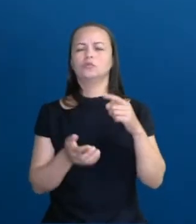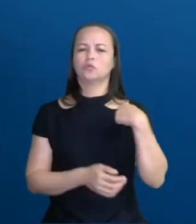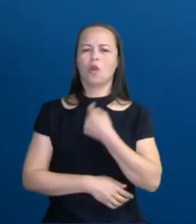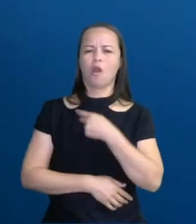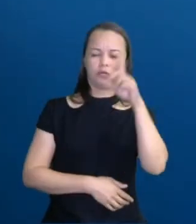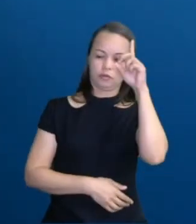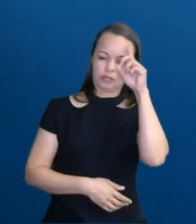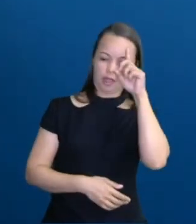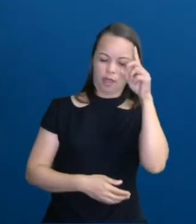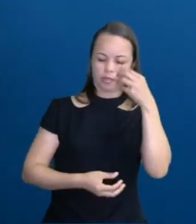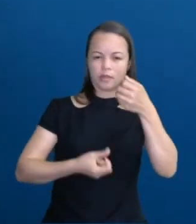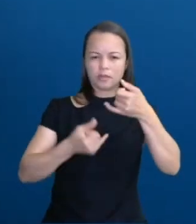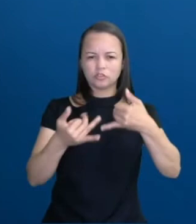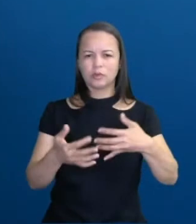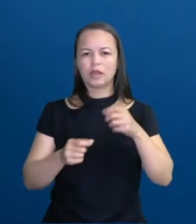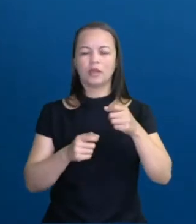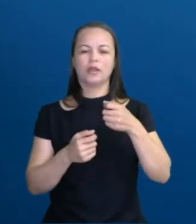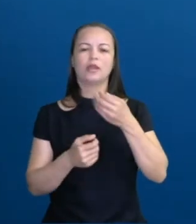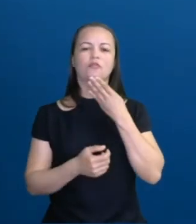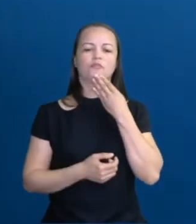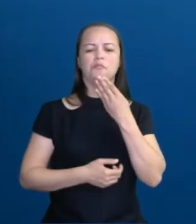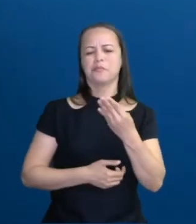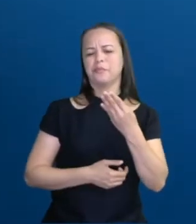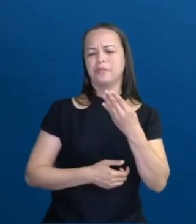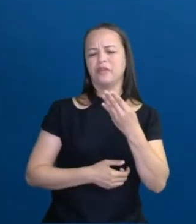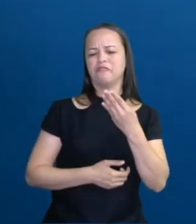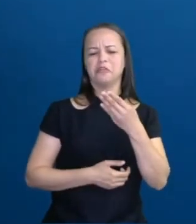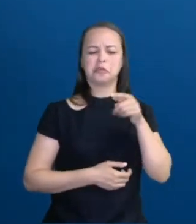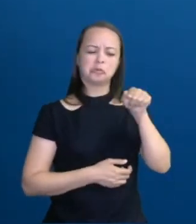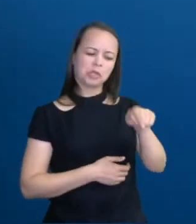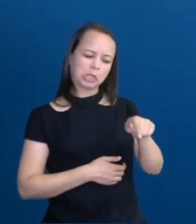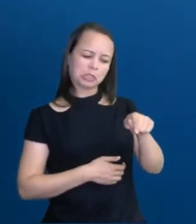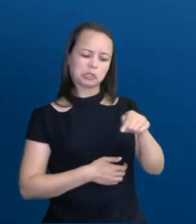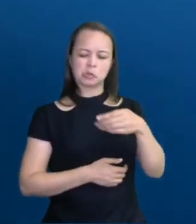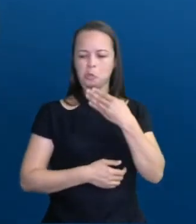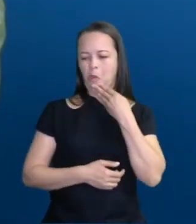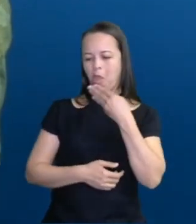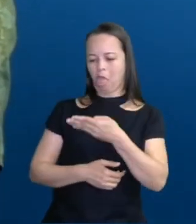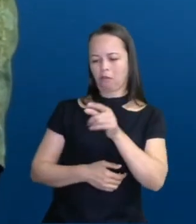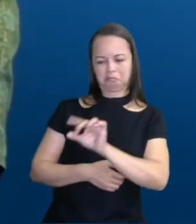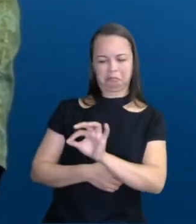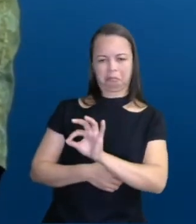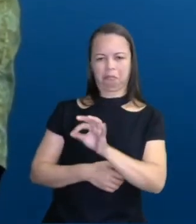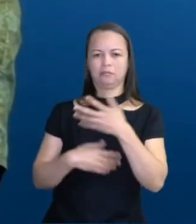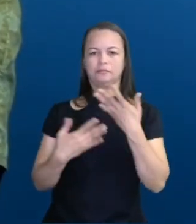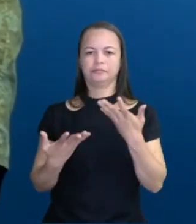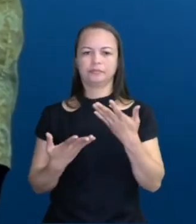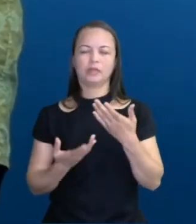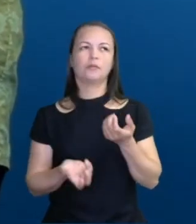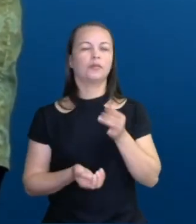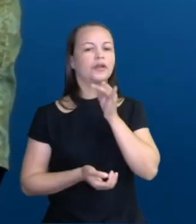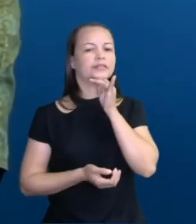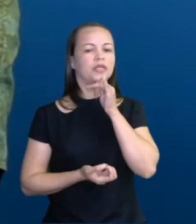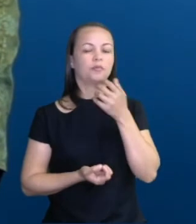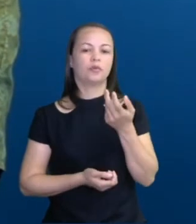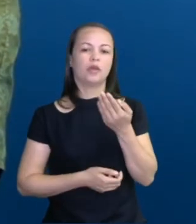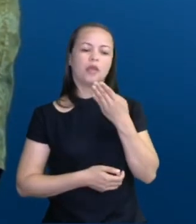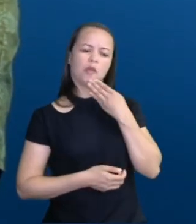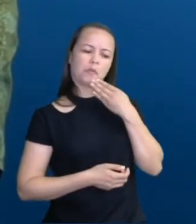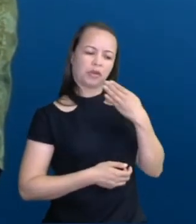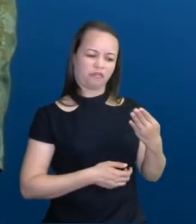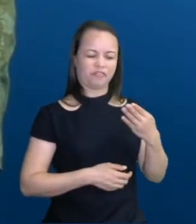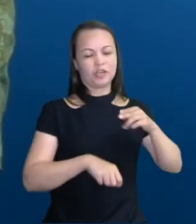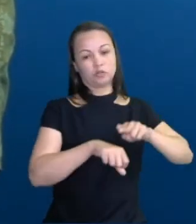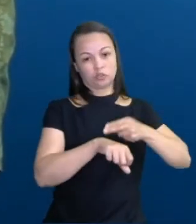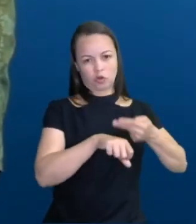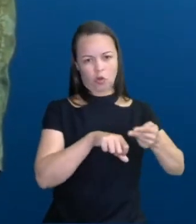dia a dia eu dizer assim eu prefiro isso do que isso por exemplo eu prefiro chocolate do